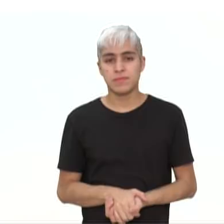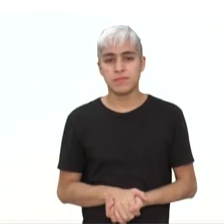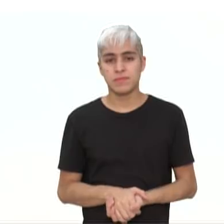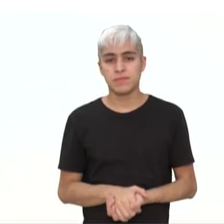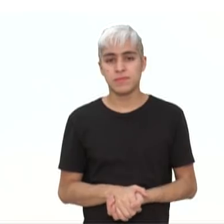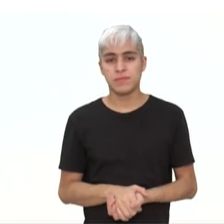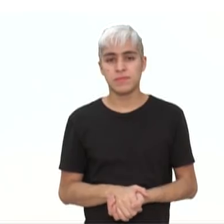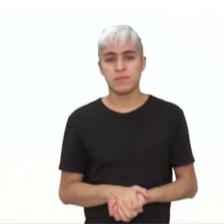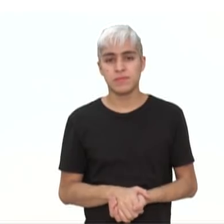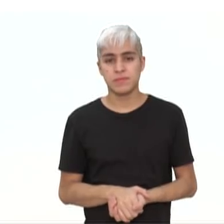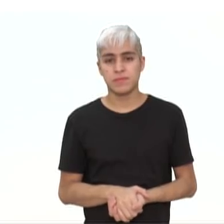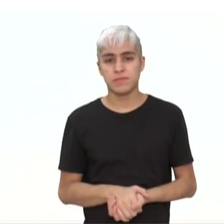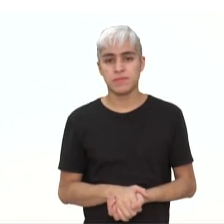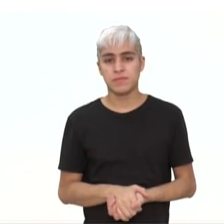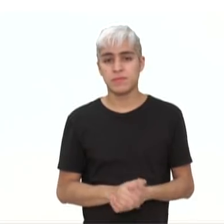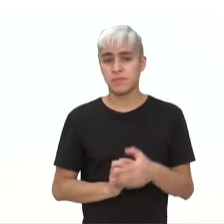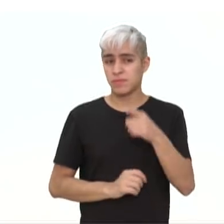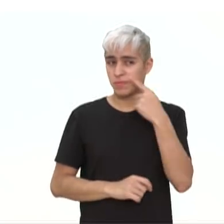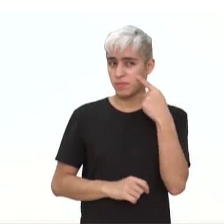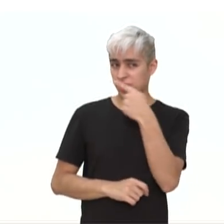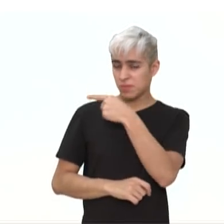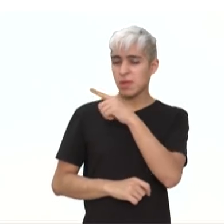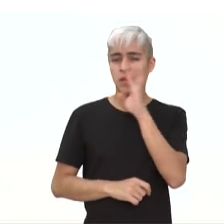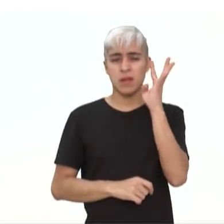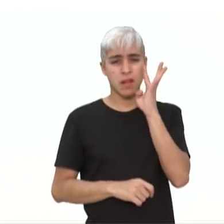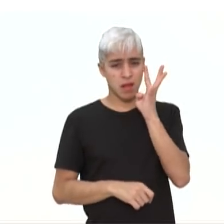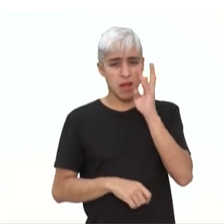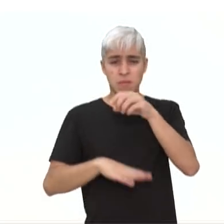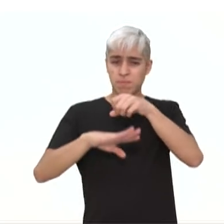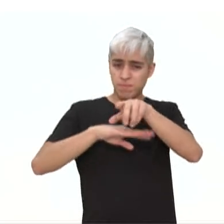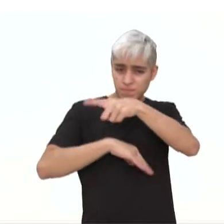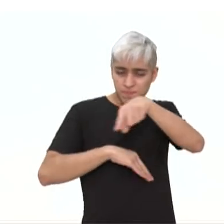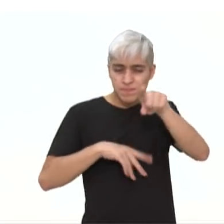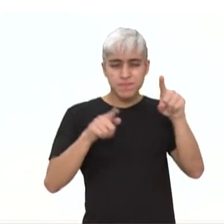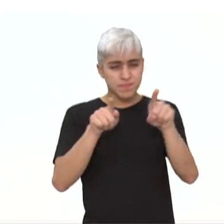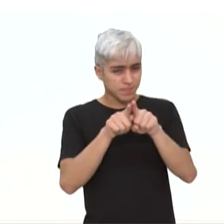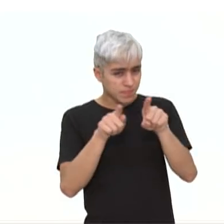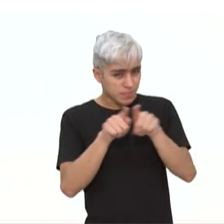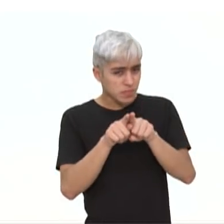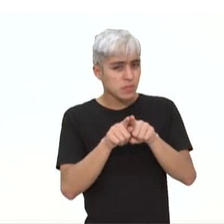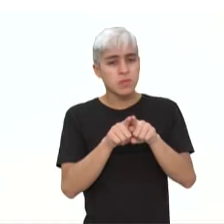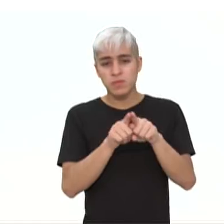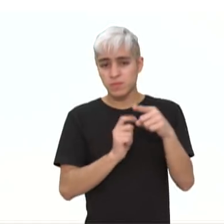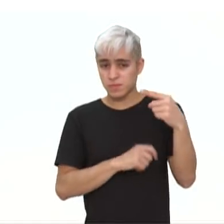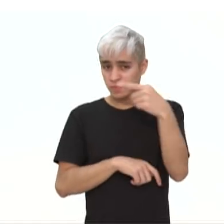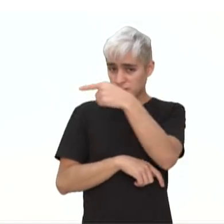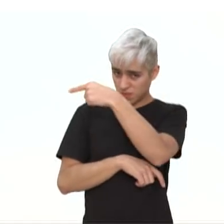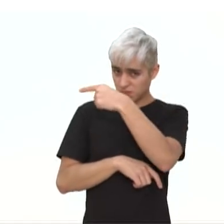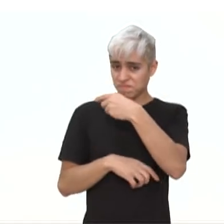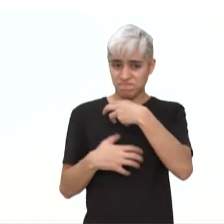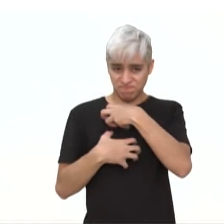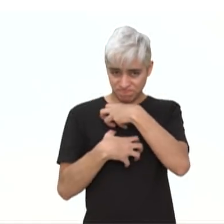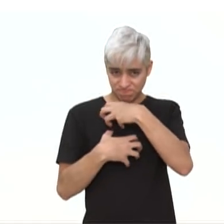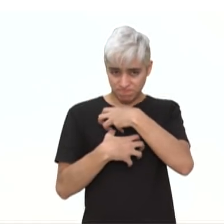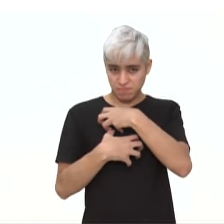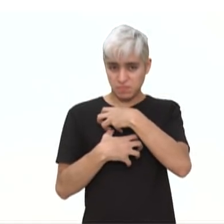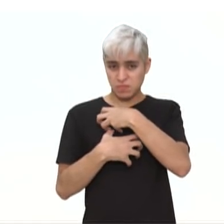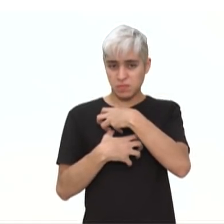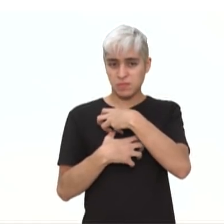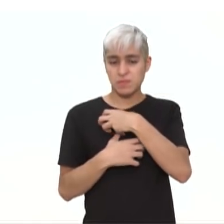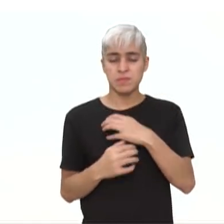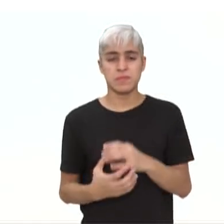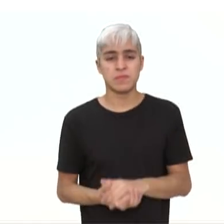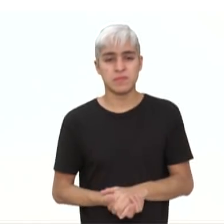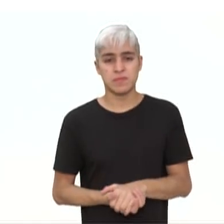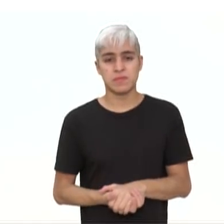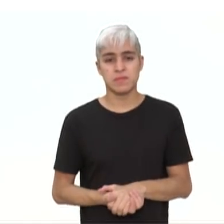Avançando aqui, outro alongamento que é bastante legal de estar passando aí para você aí de casa, é esse alongamento aqui, onde a gente vai